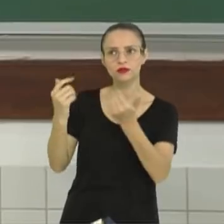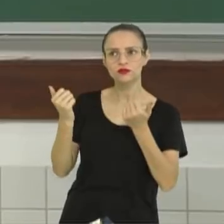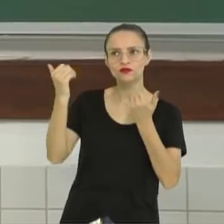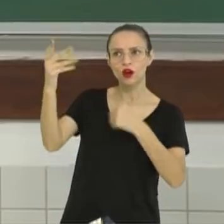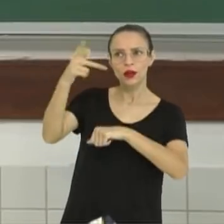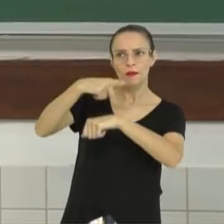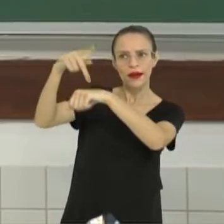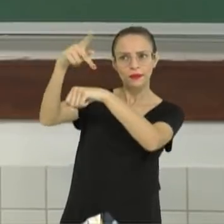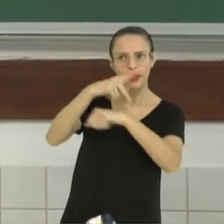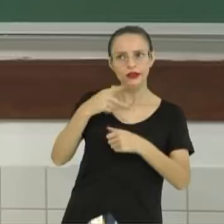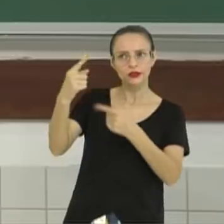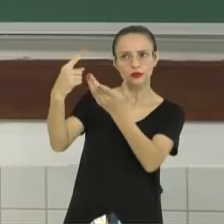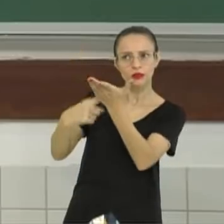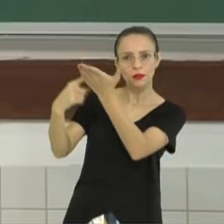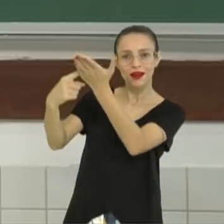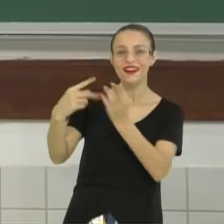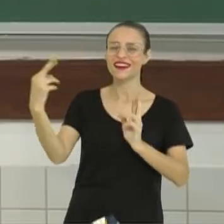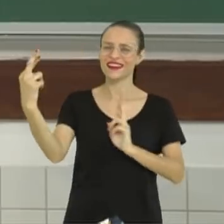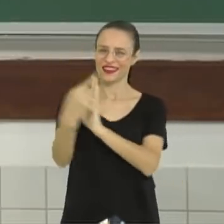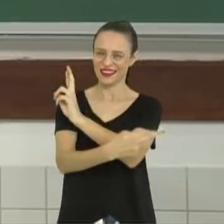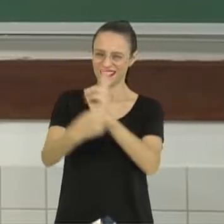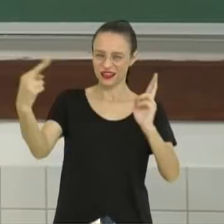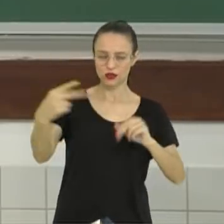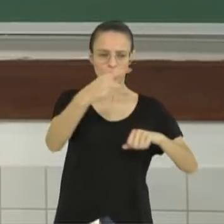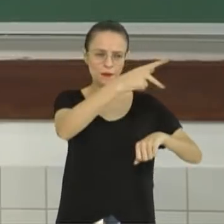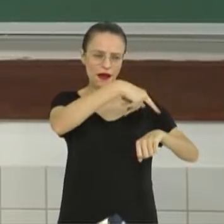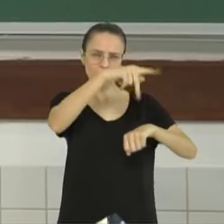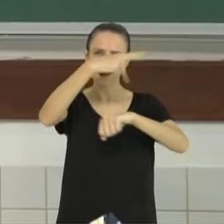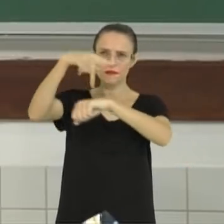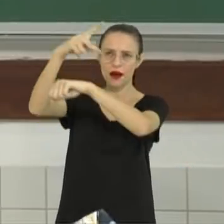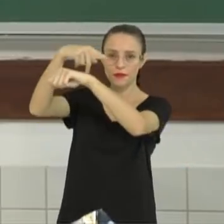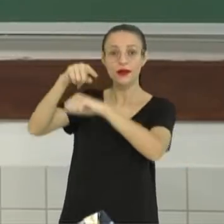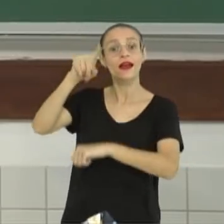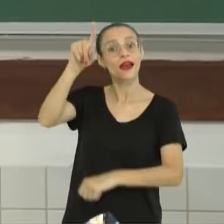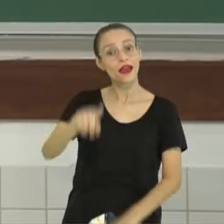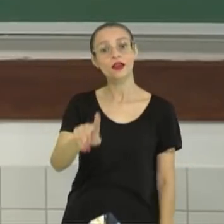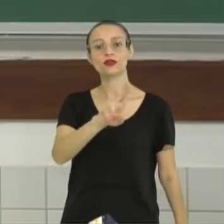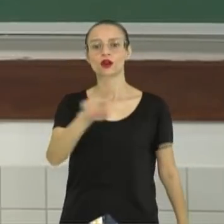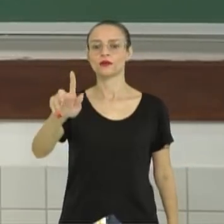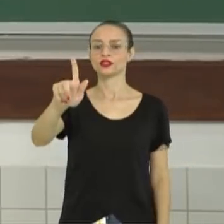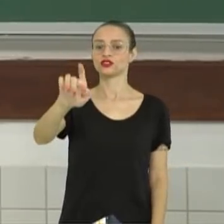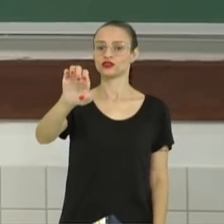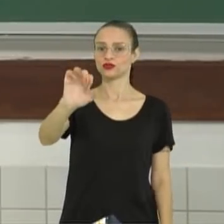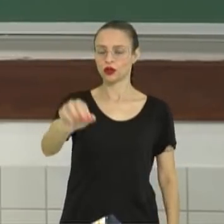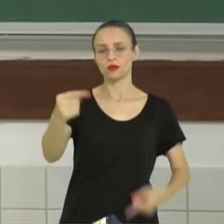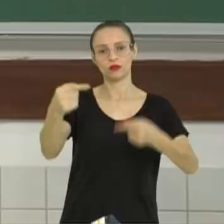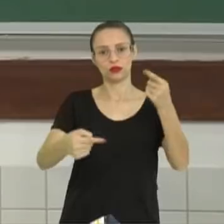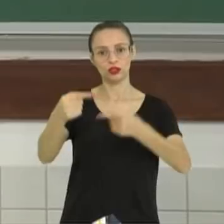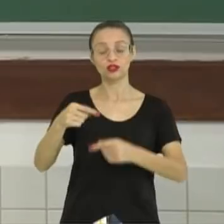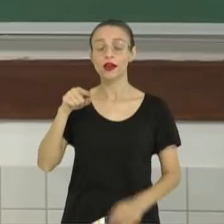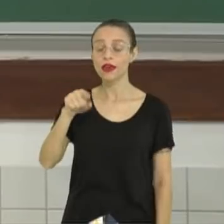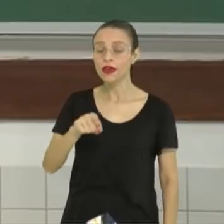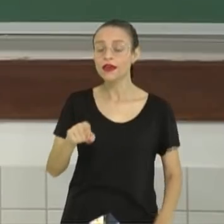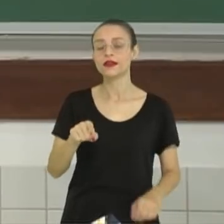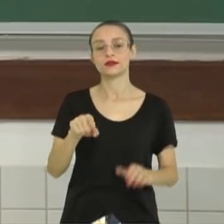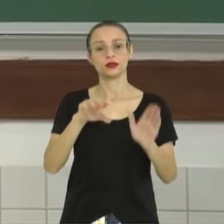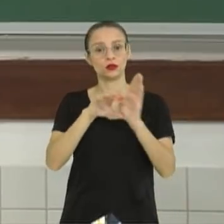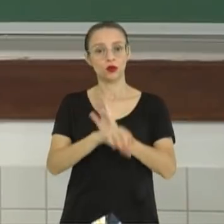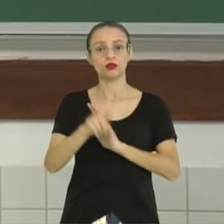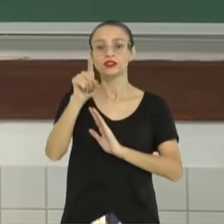essas relações entre os países, né, de todos os continentes, hoje é chamado de geopolítica. Esse termo foi cunhado lá no início do século XX,